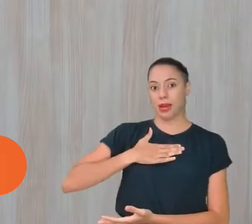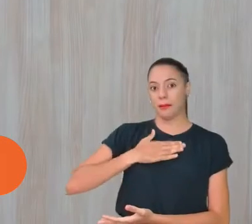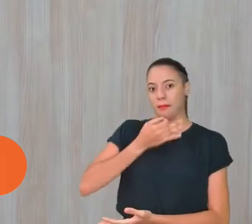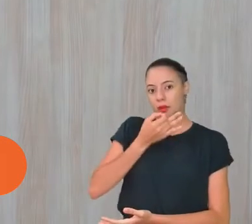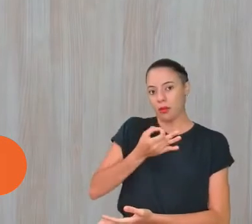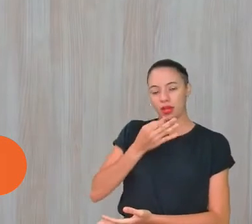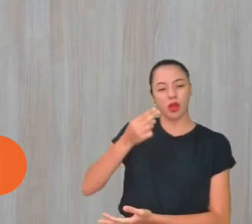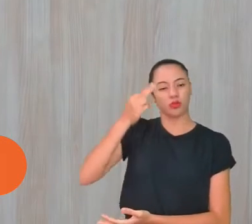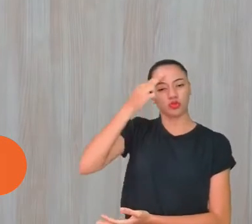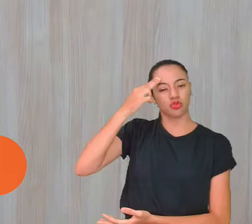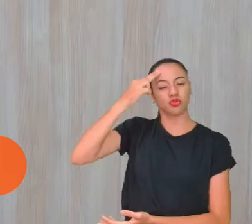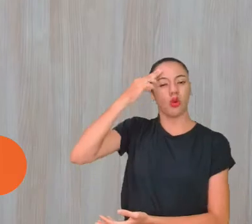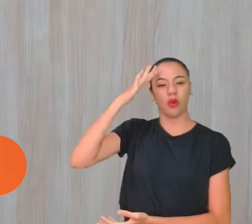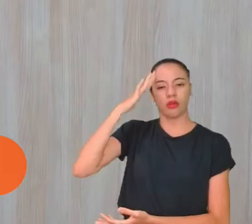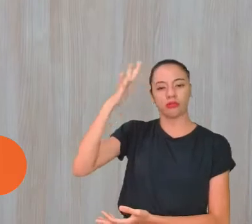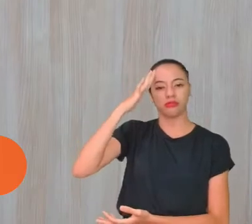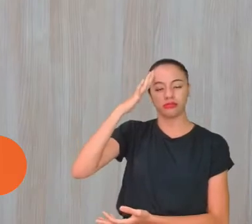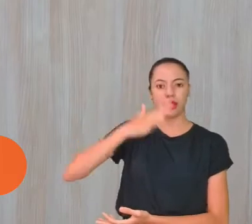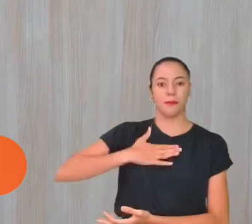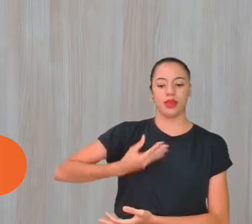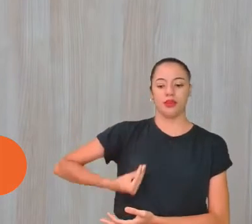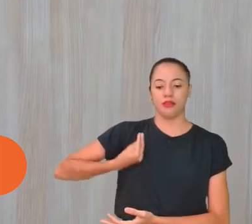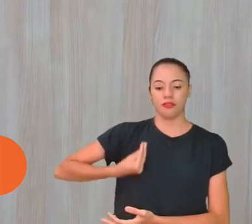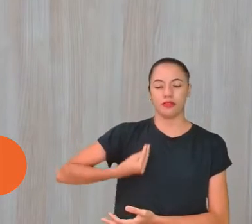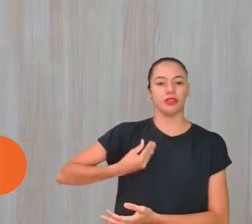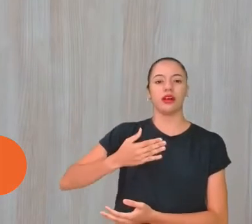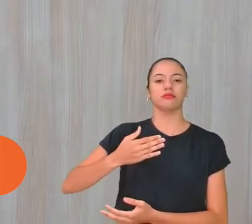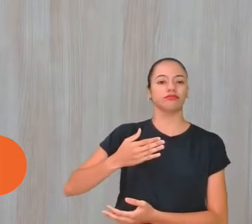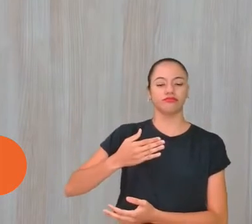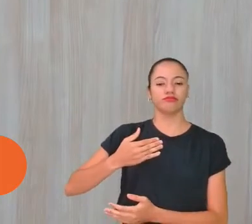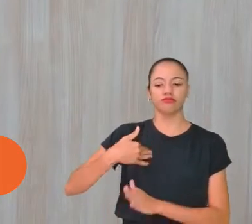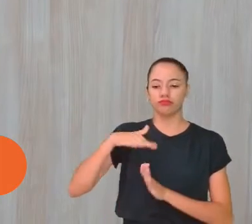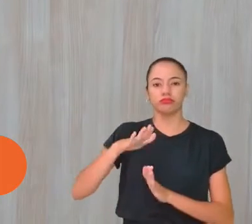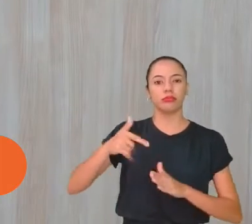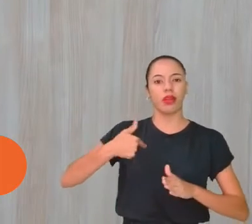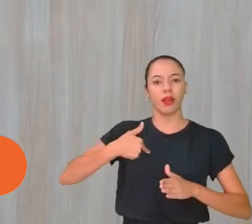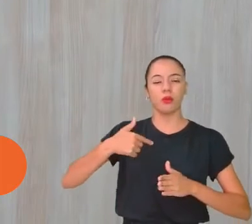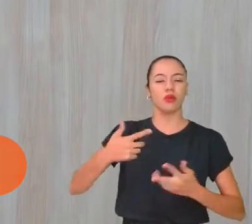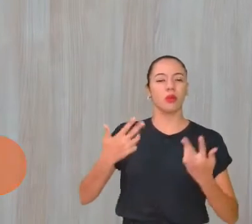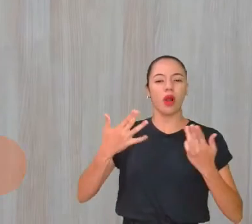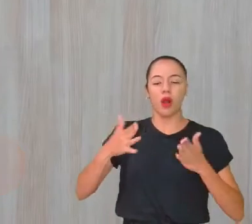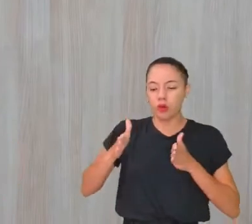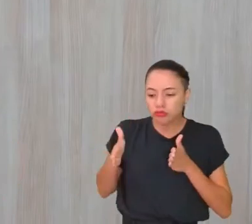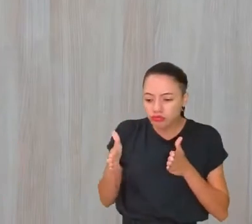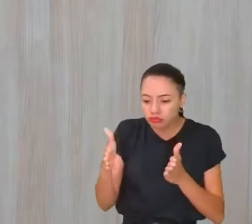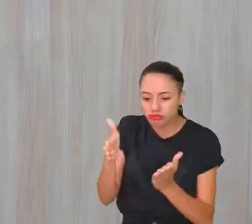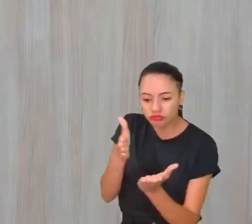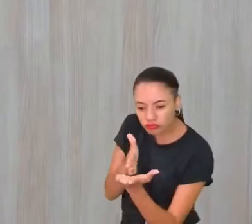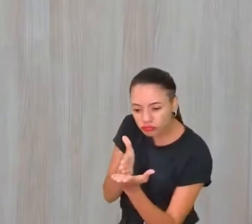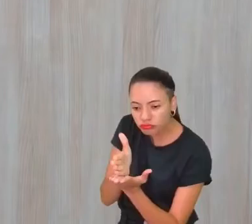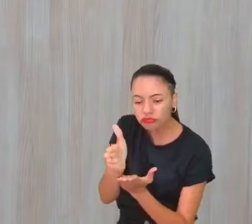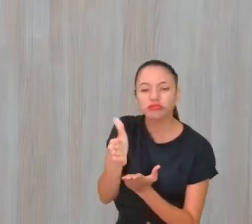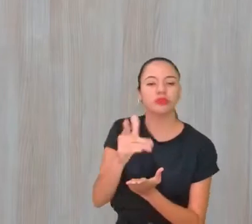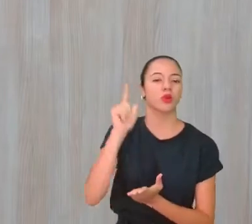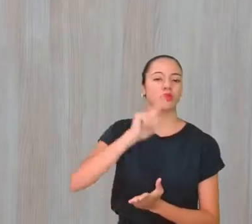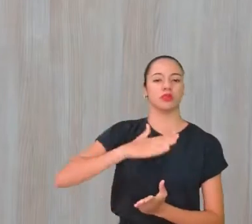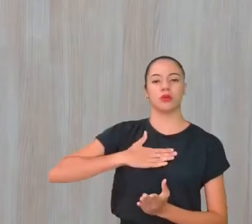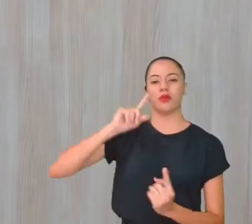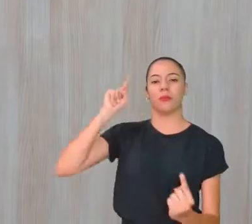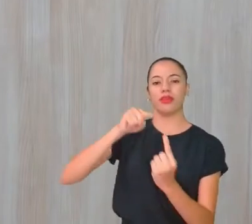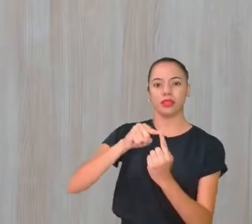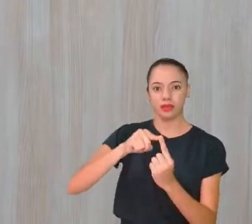vida, foi meio que um norteador para que eu pudesse seguir, né, os meus sonhos, os meus objetivos.